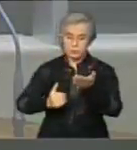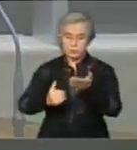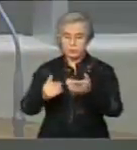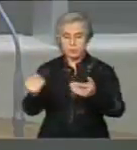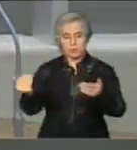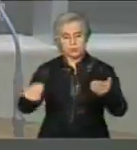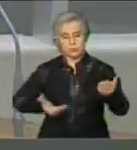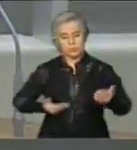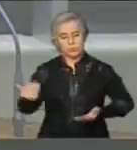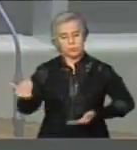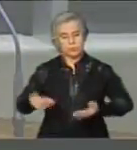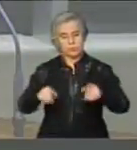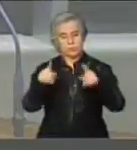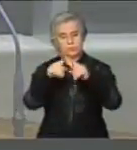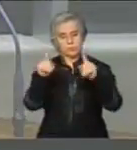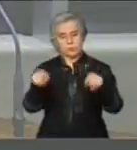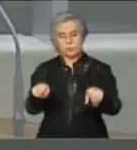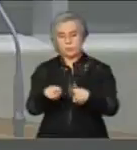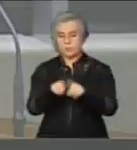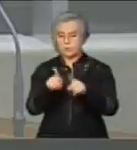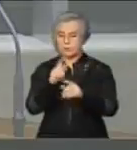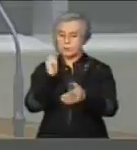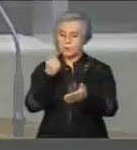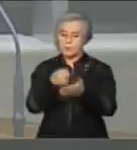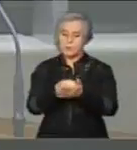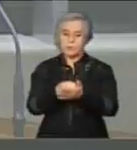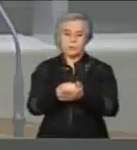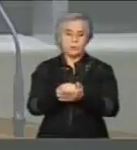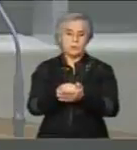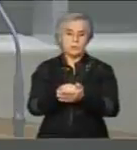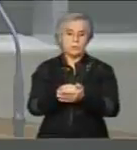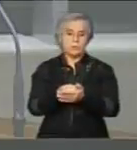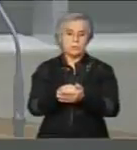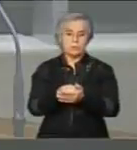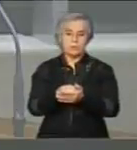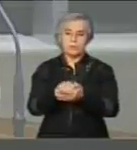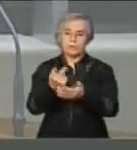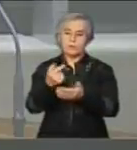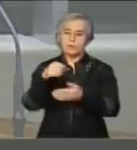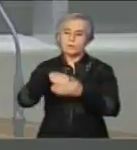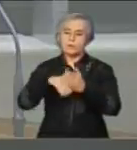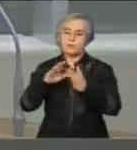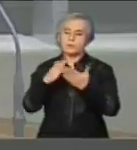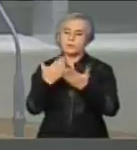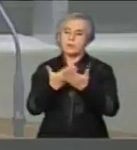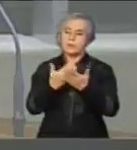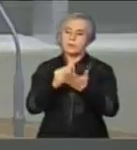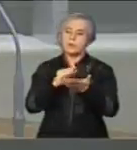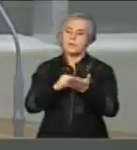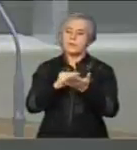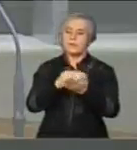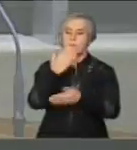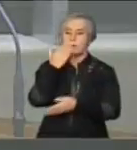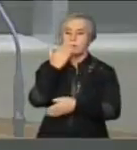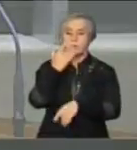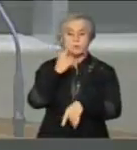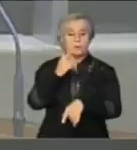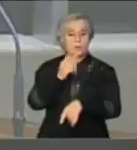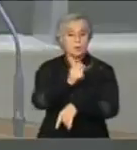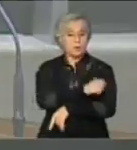servidores. Impôs o turno da fome nas escolas, falta merenda e os alunos saem no meio do